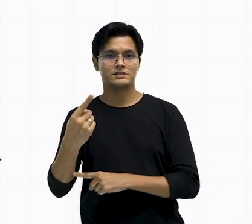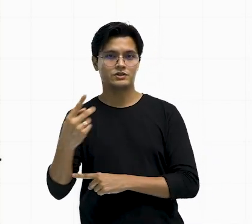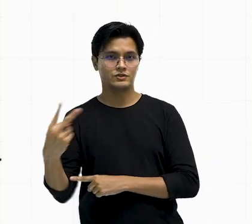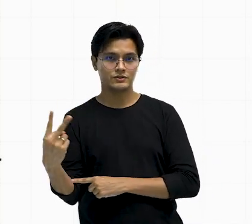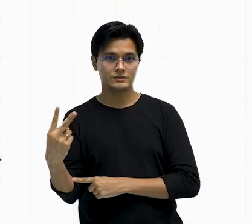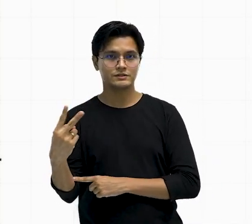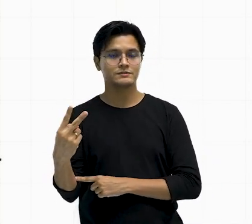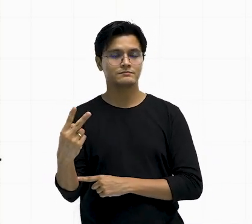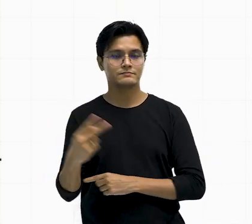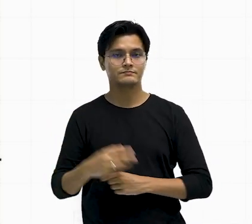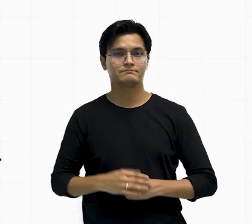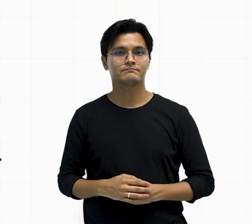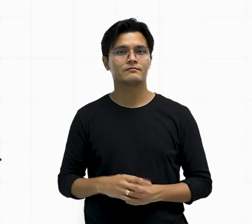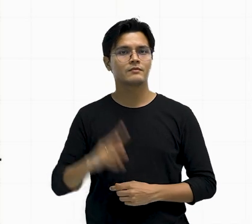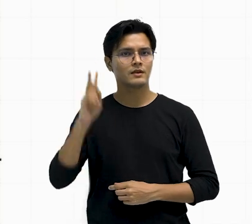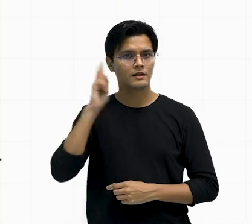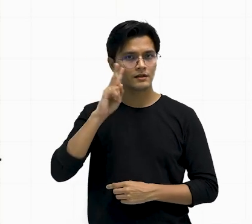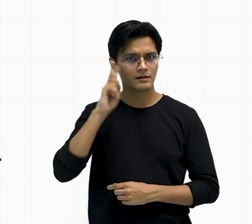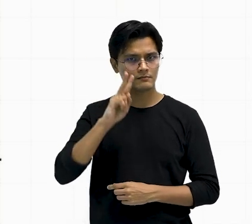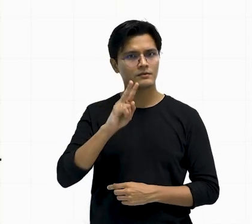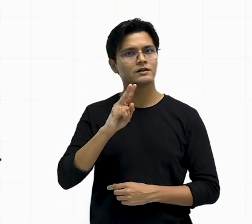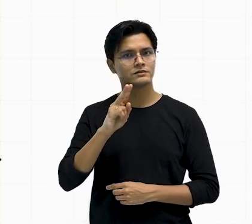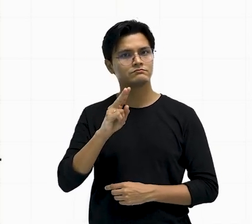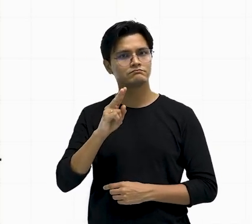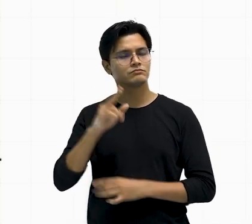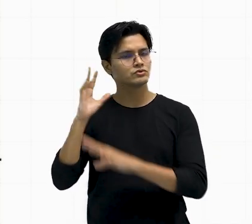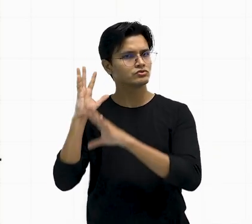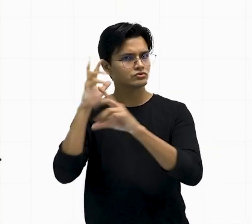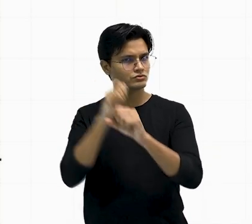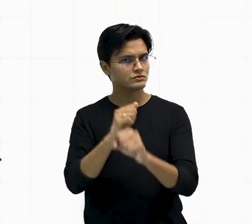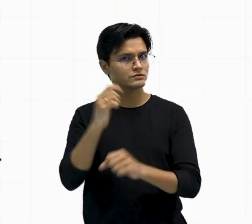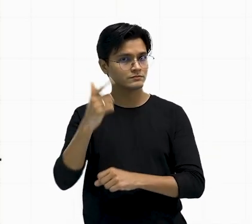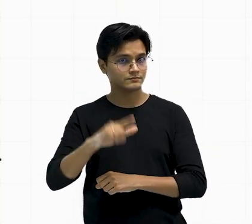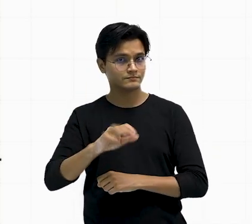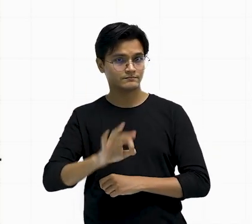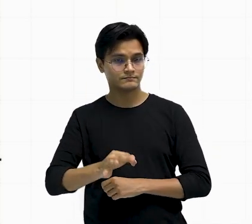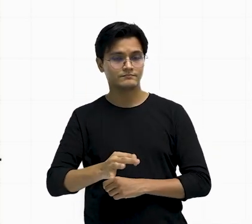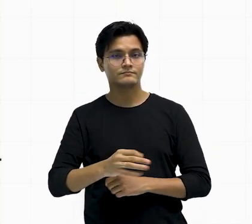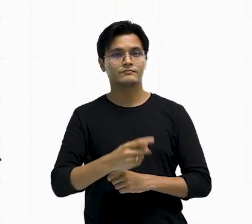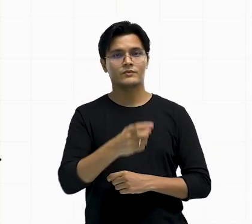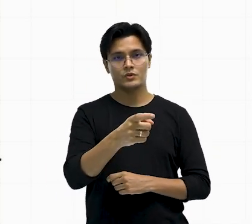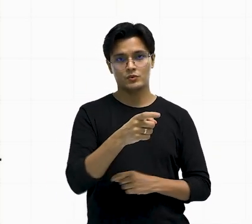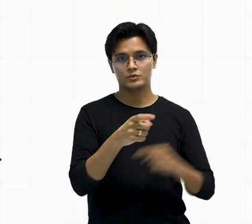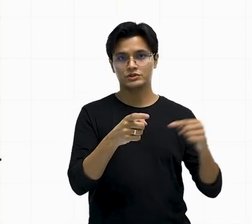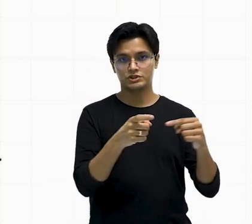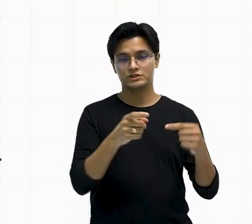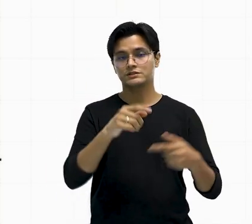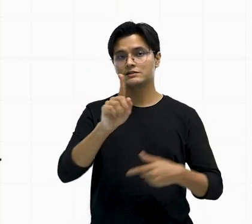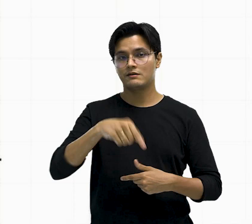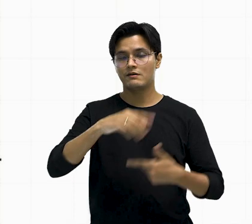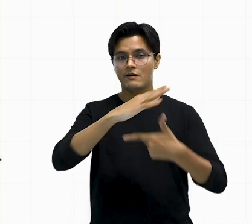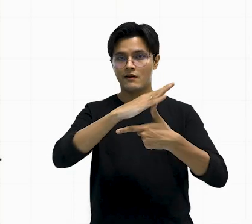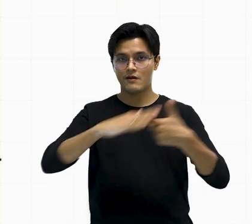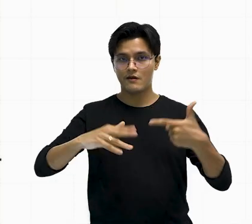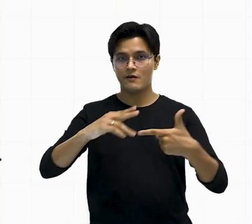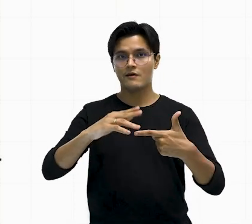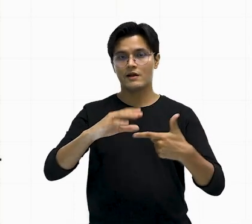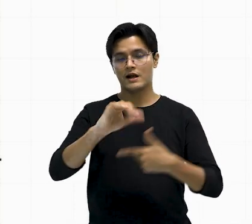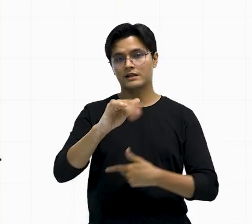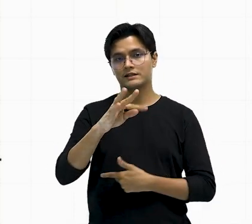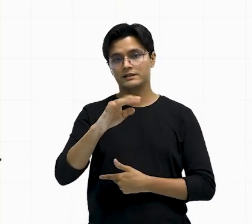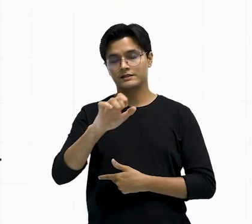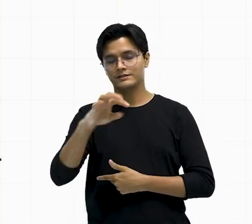bom? Lembrando, vamos aqui recapitular. O x é o cateto, o 3 é a projeção